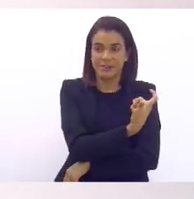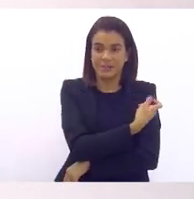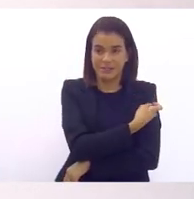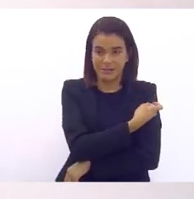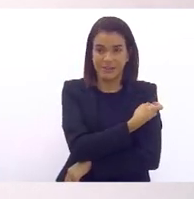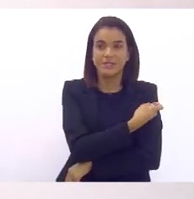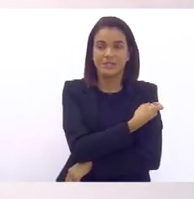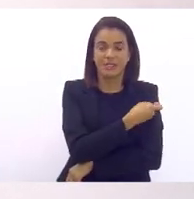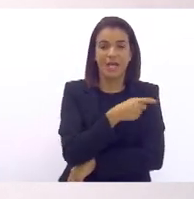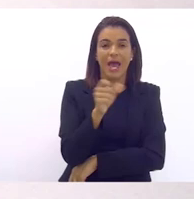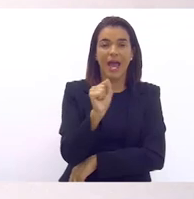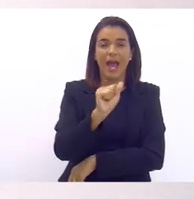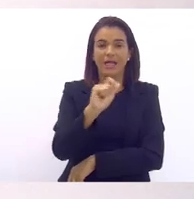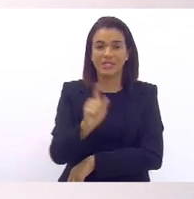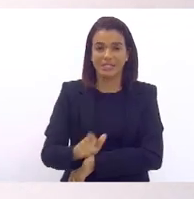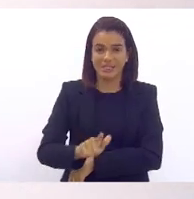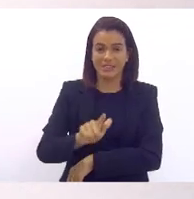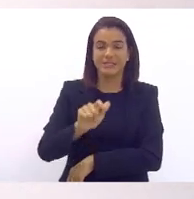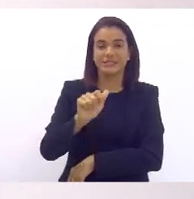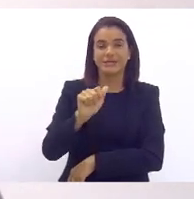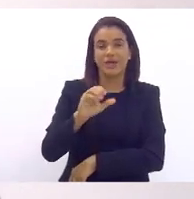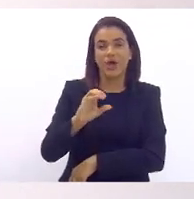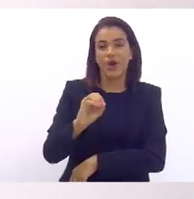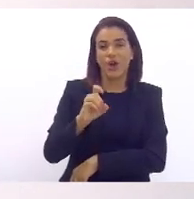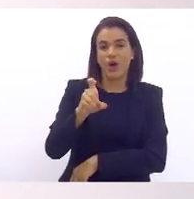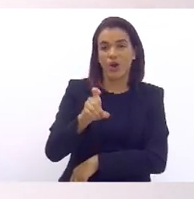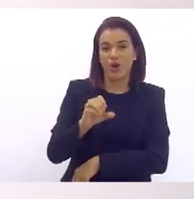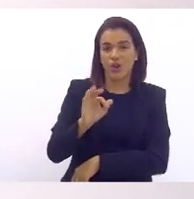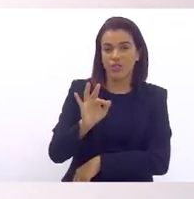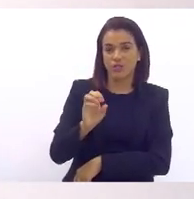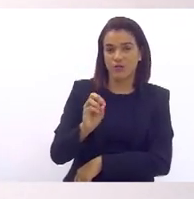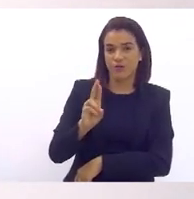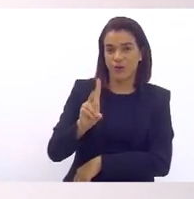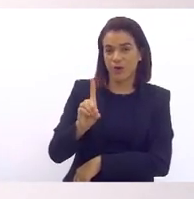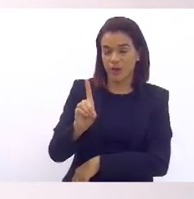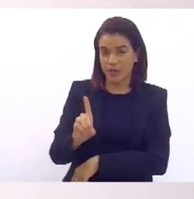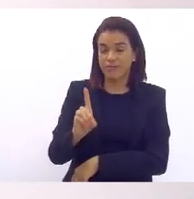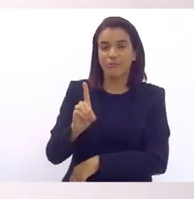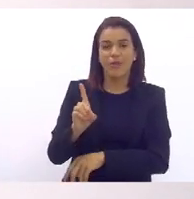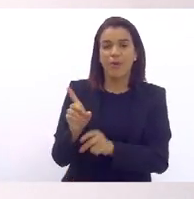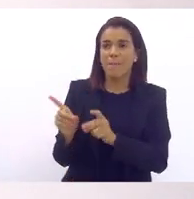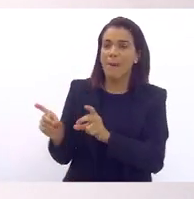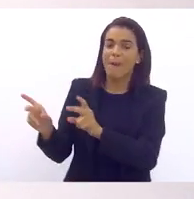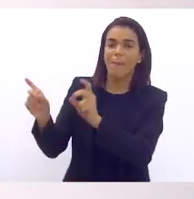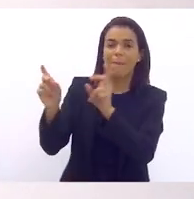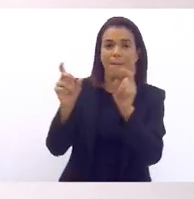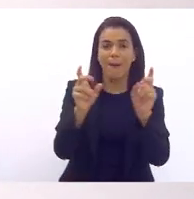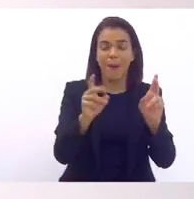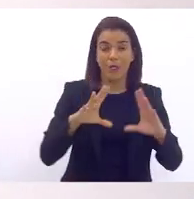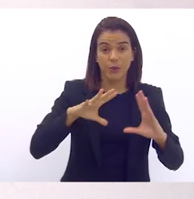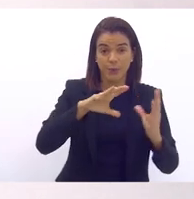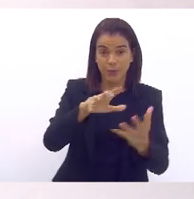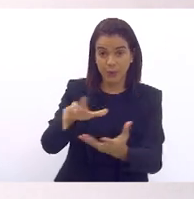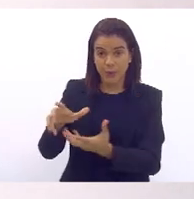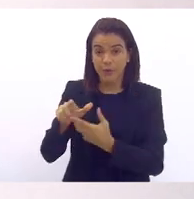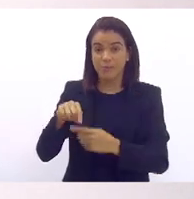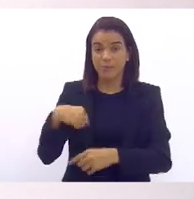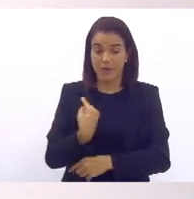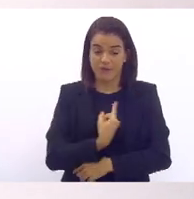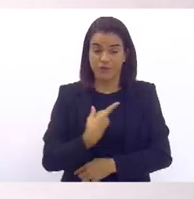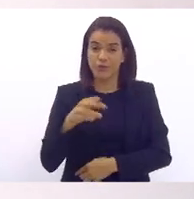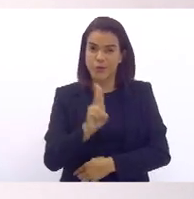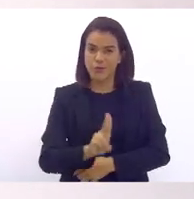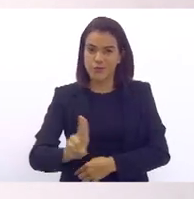Universidade astraz da Universidade de Oxford que foi comercializada mundialmente pela empresa astrazenica mas que a gente usou de uma